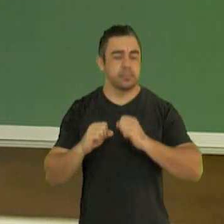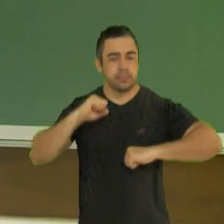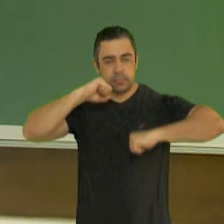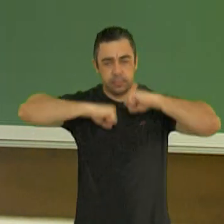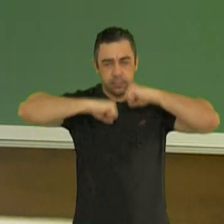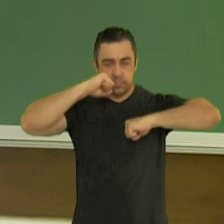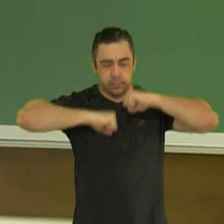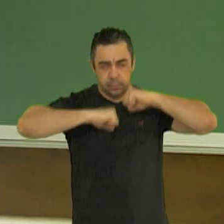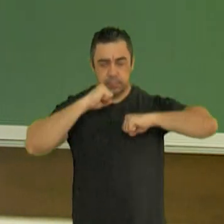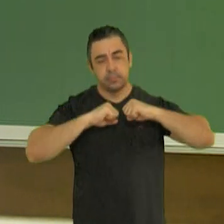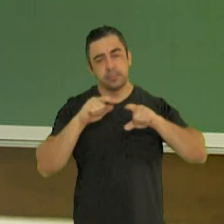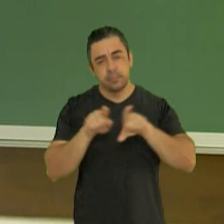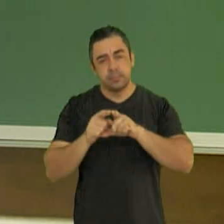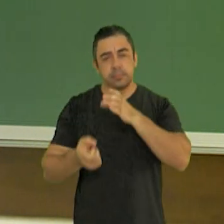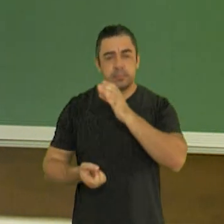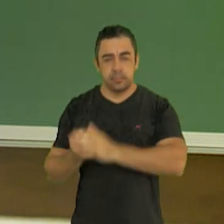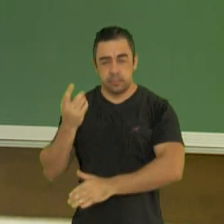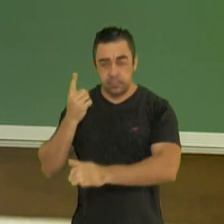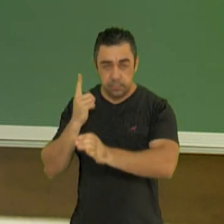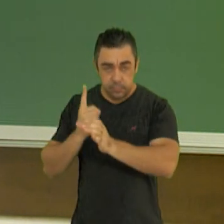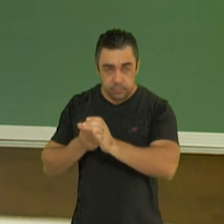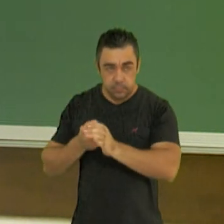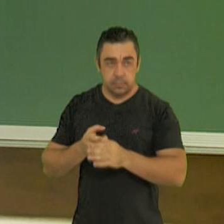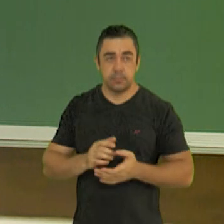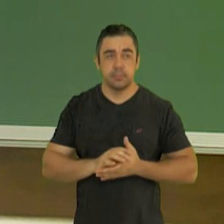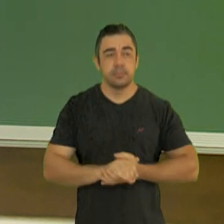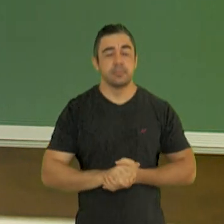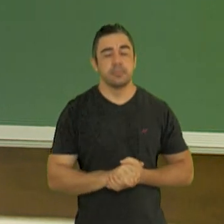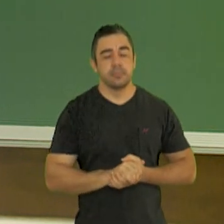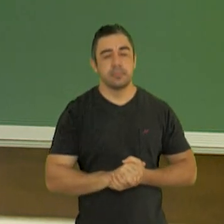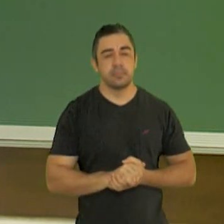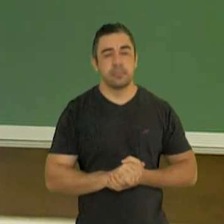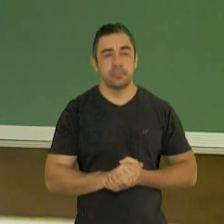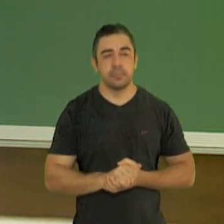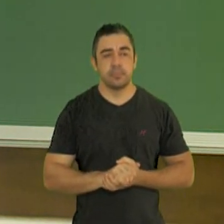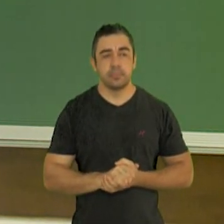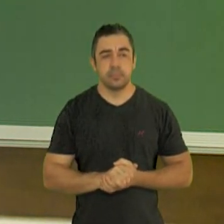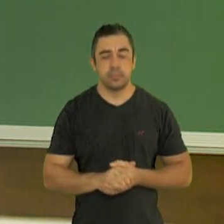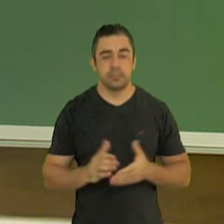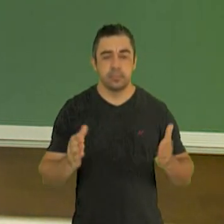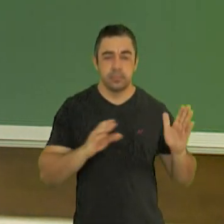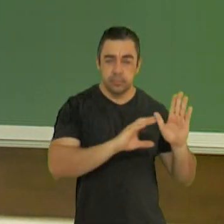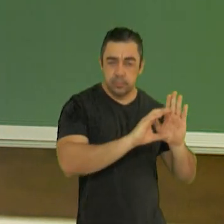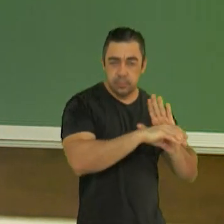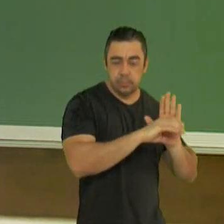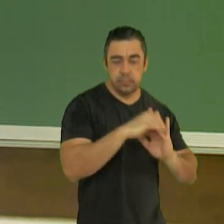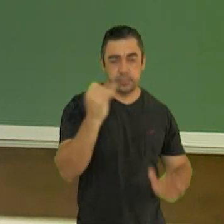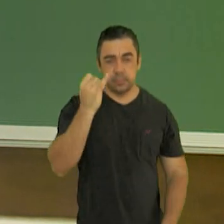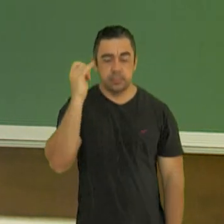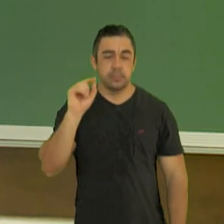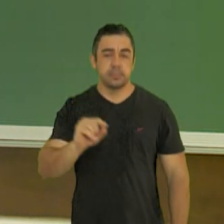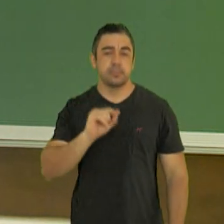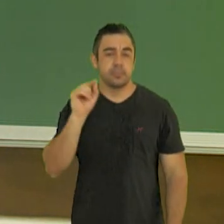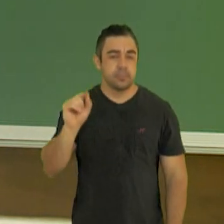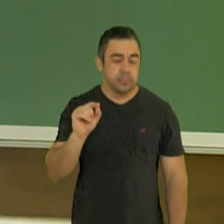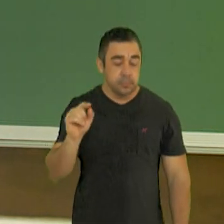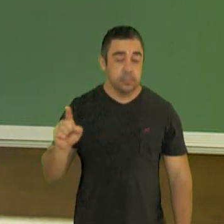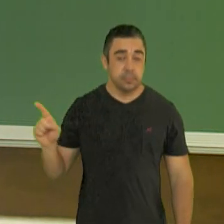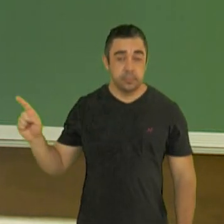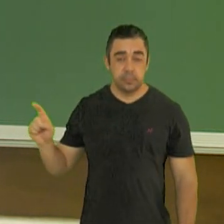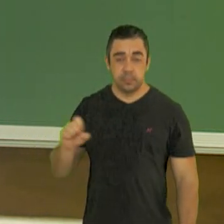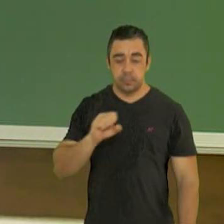suas atividades industriais e as suas áreas urbanas. É importante a gente refletir sobre o conceito do